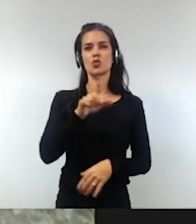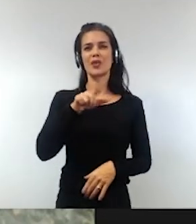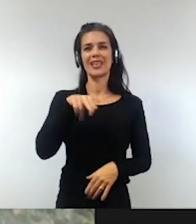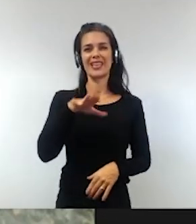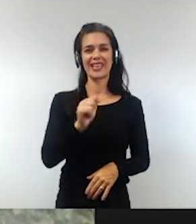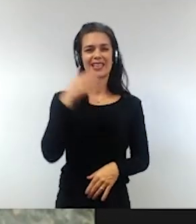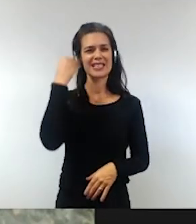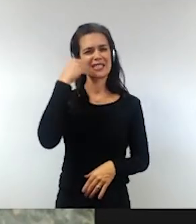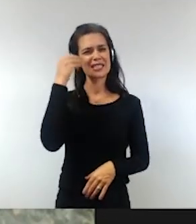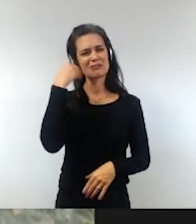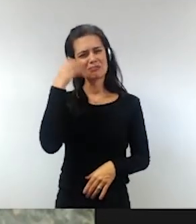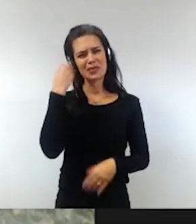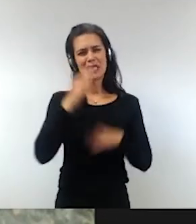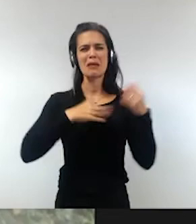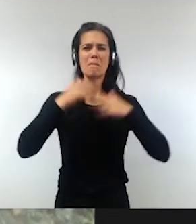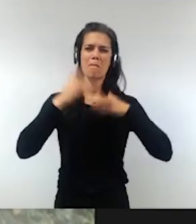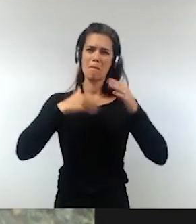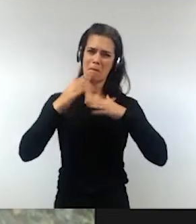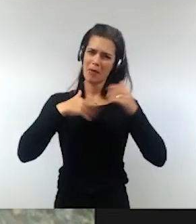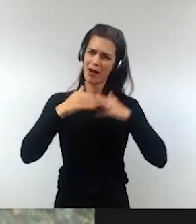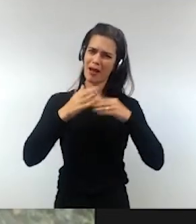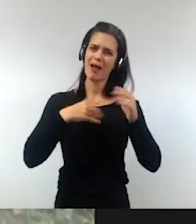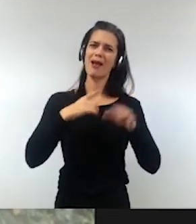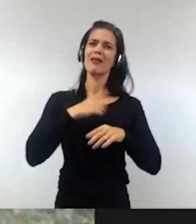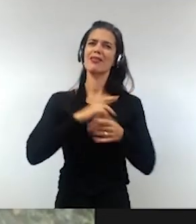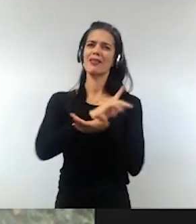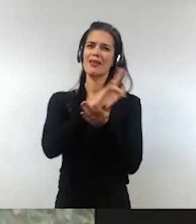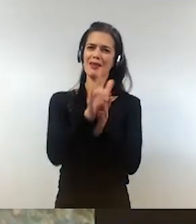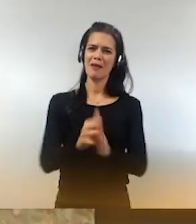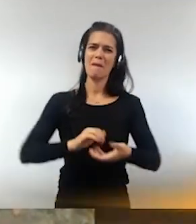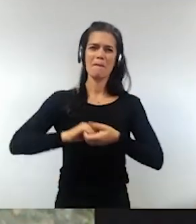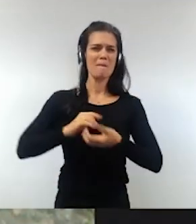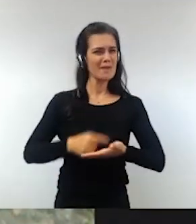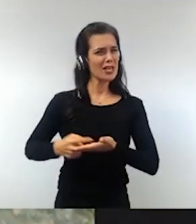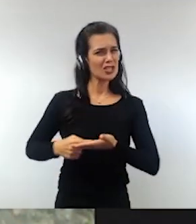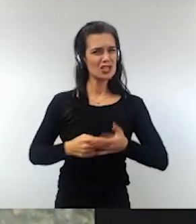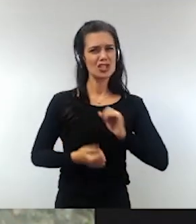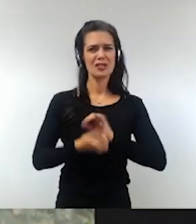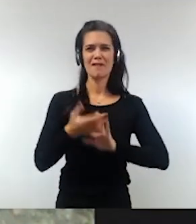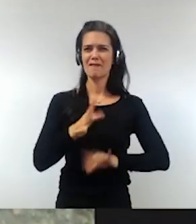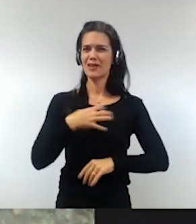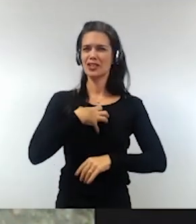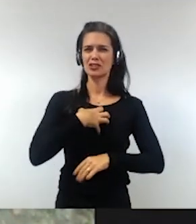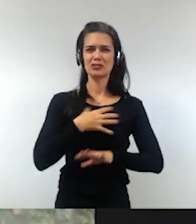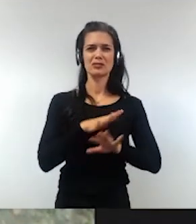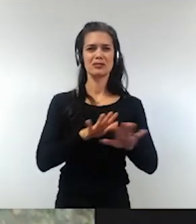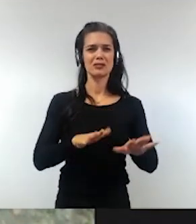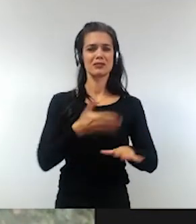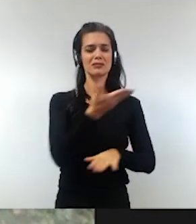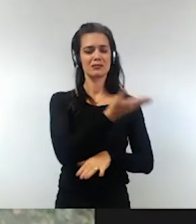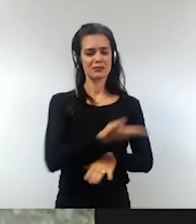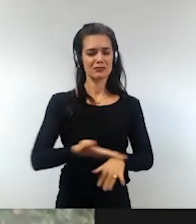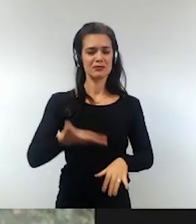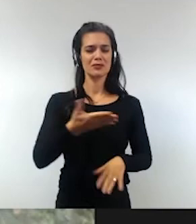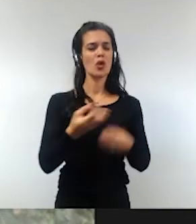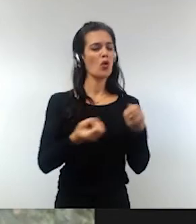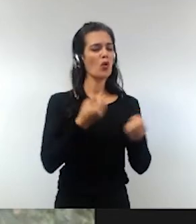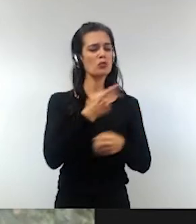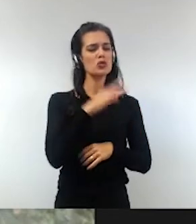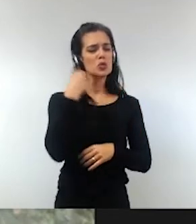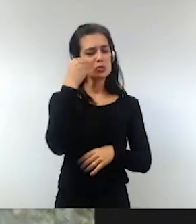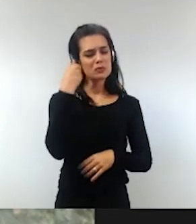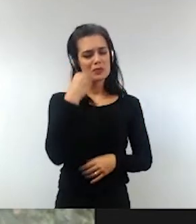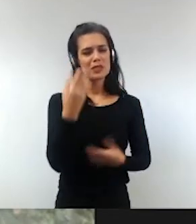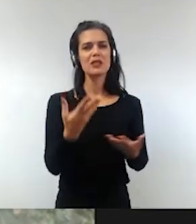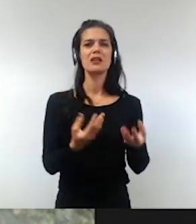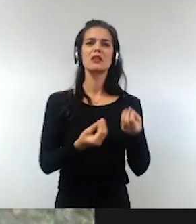muita experiência prática fazendo todos os tipos de mediação. E aí quero ouvir de você, Juliana, como tem sido, né?